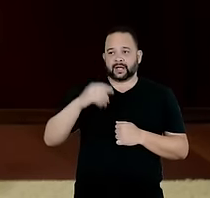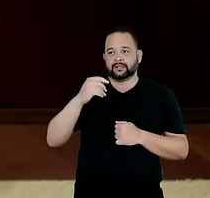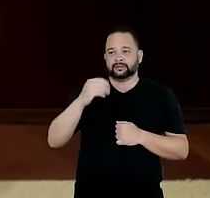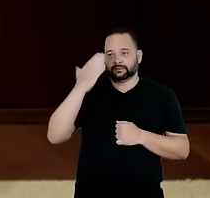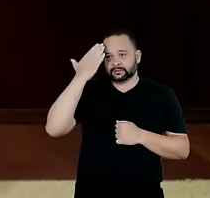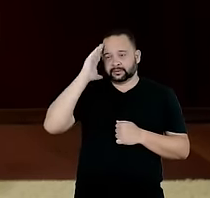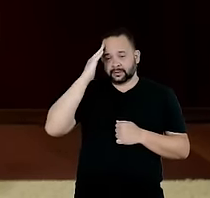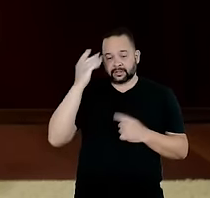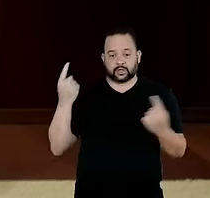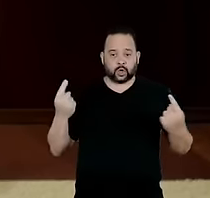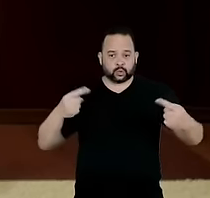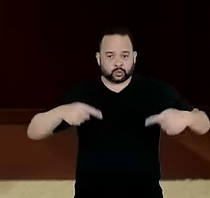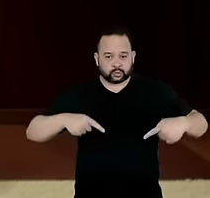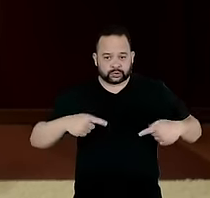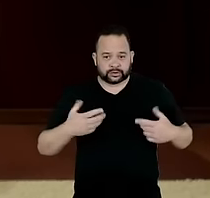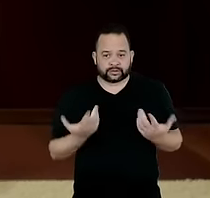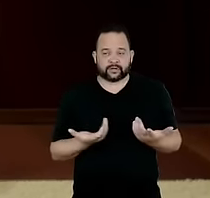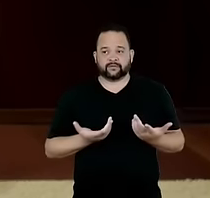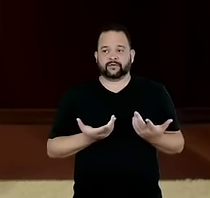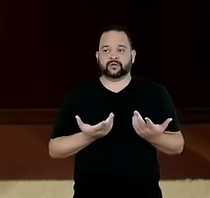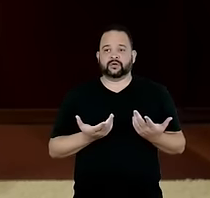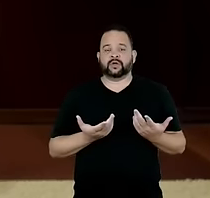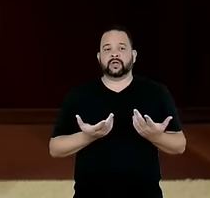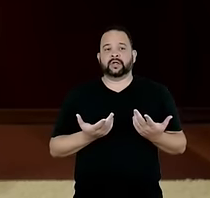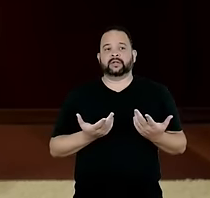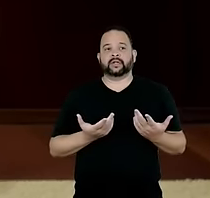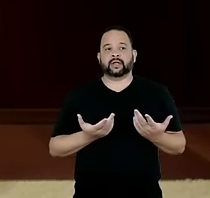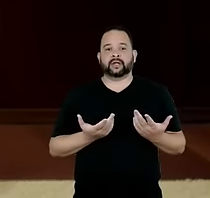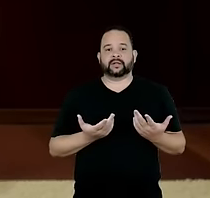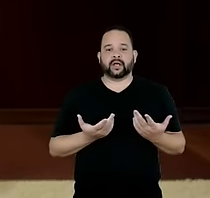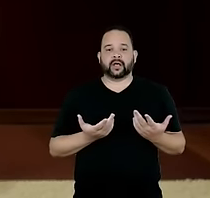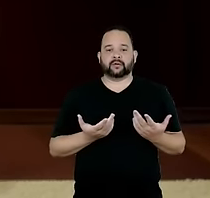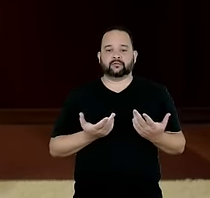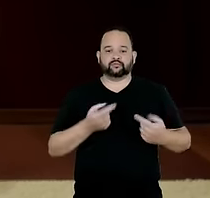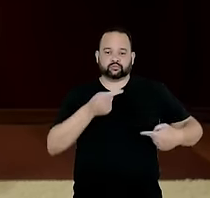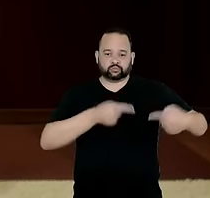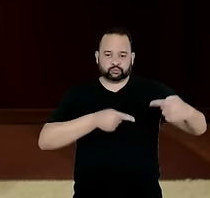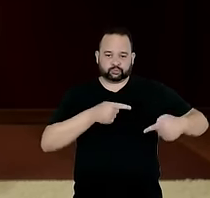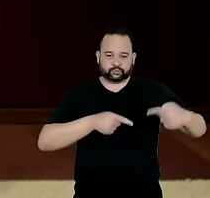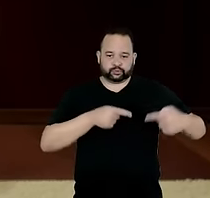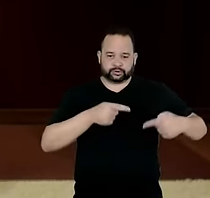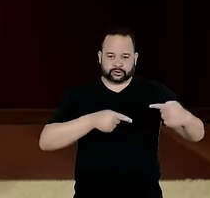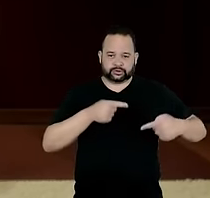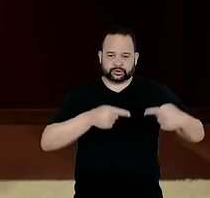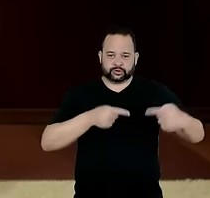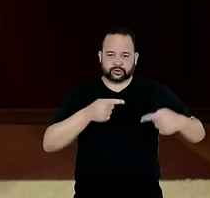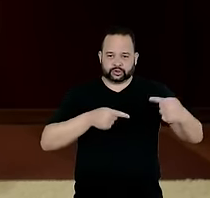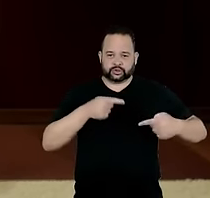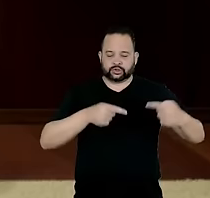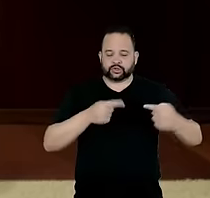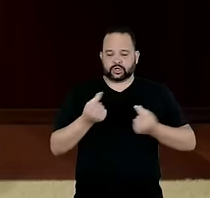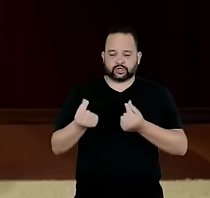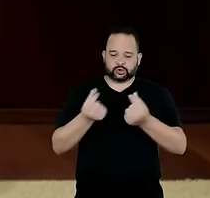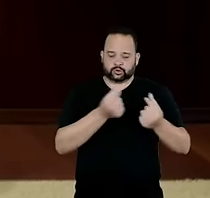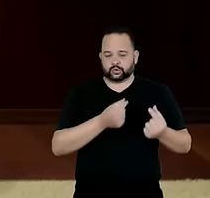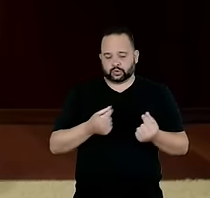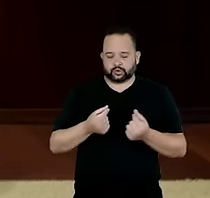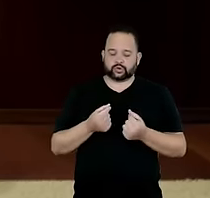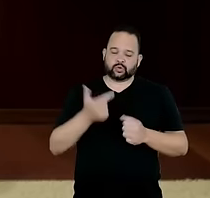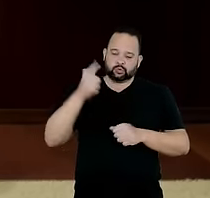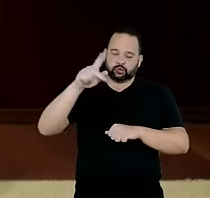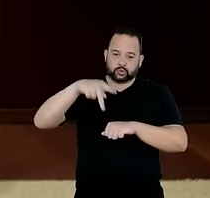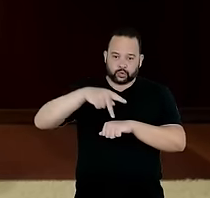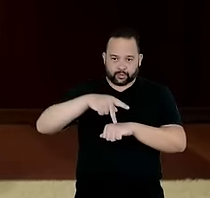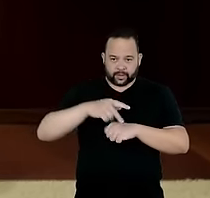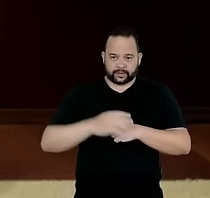acompanhamento com relação à política monetária lá fora então isso que vai chamar mais atenção pra gente no final das contas é como é que o banco central nos